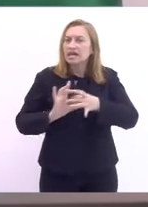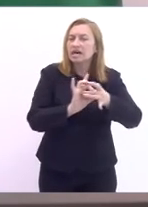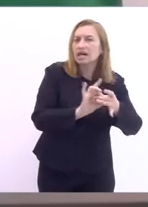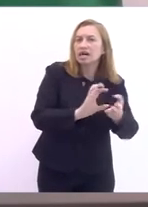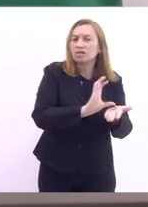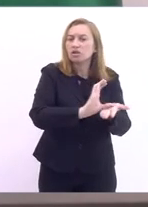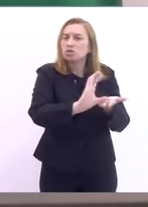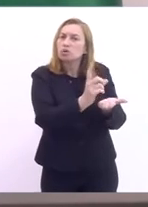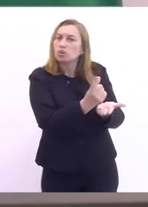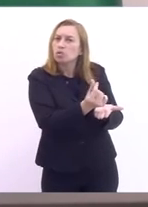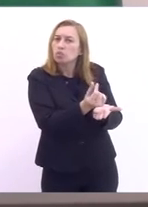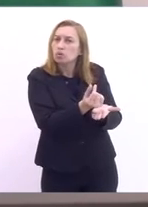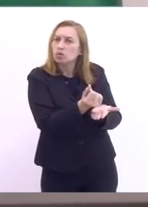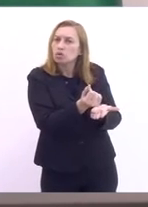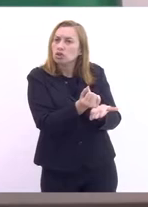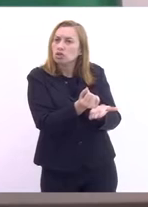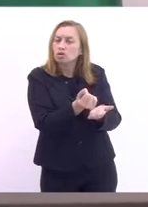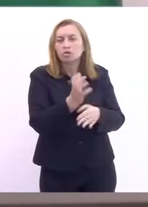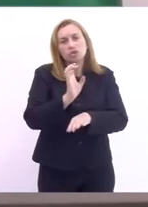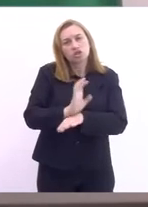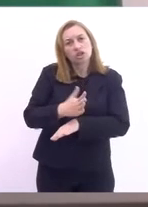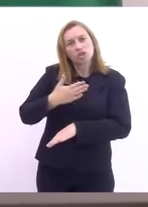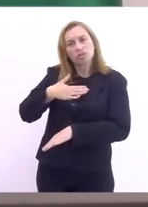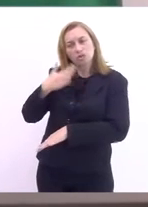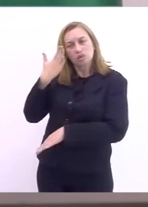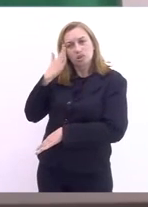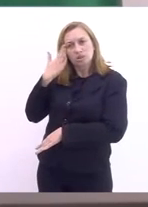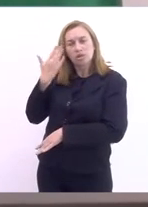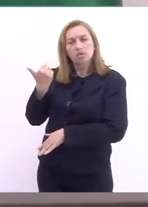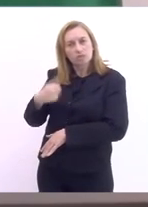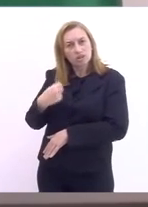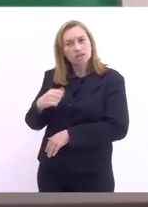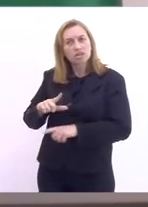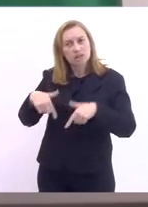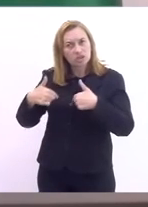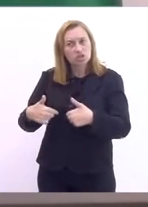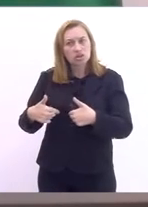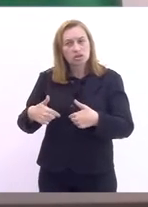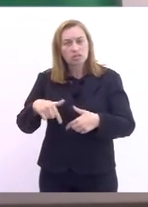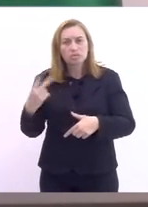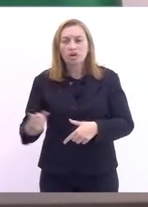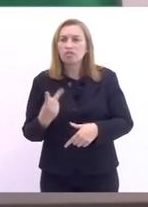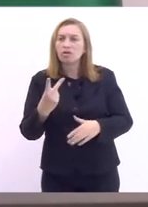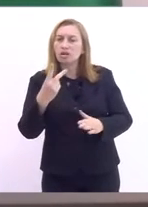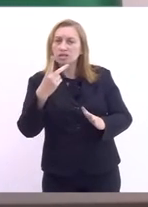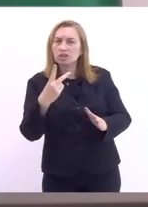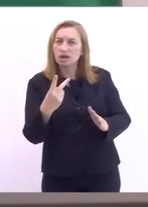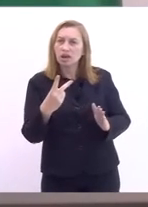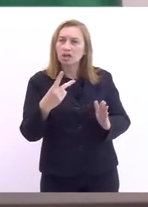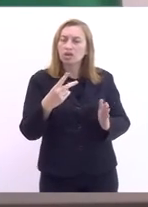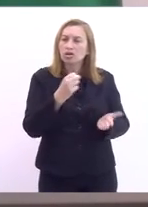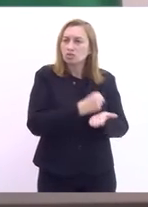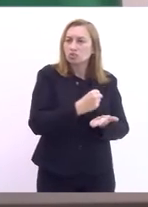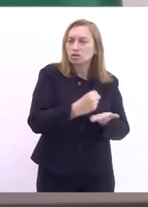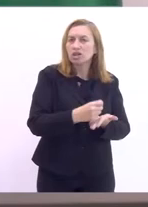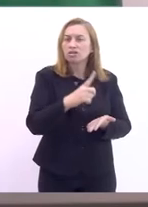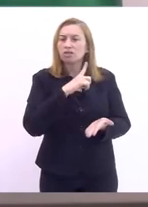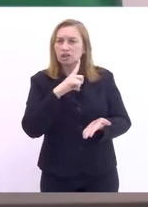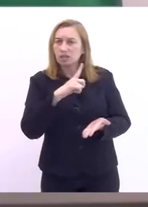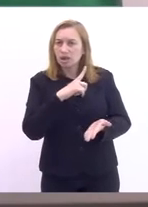o Estado, no meu entendimento, há que ter que fazer para honrar os contratos que tem da